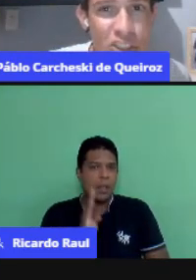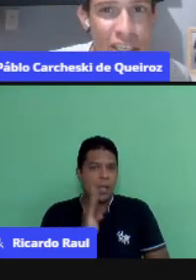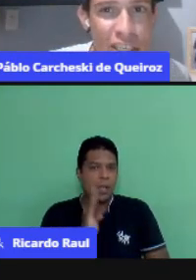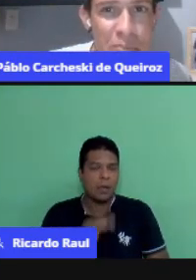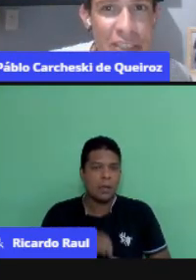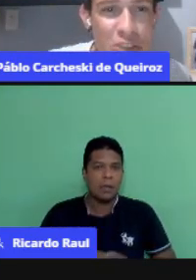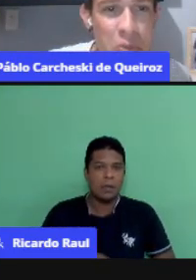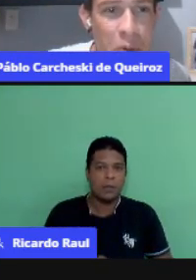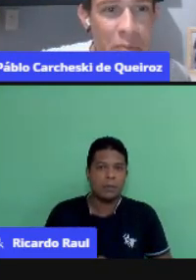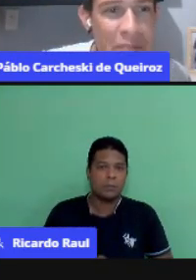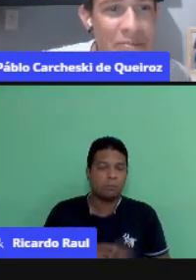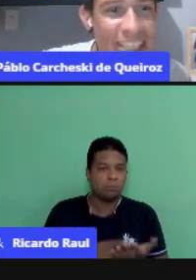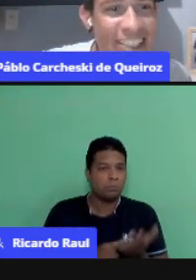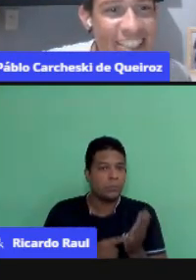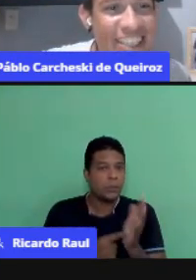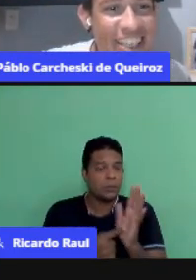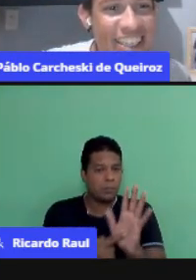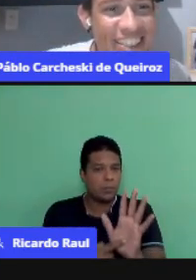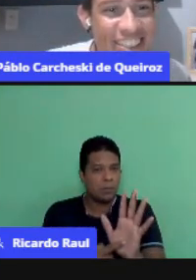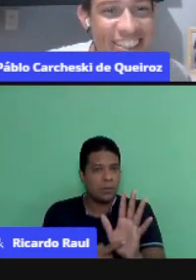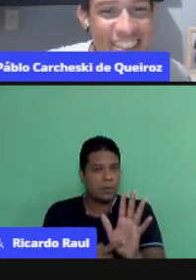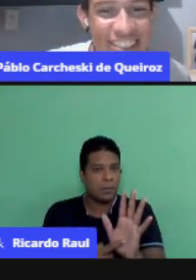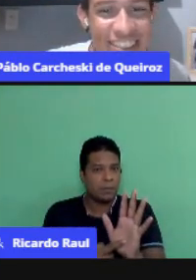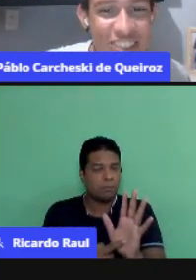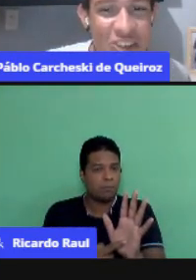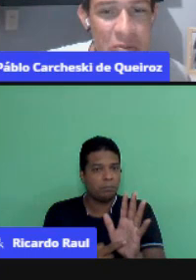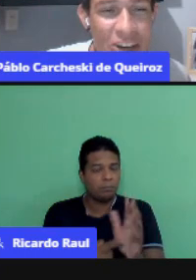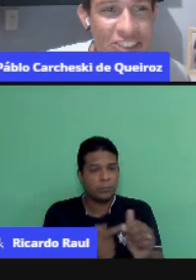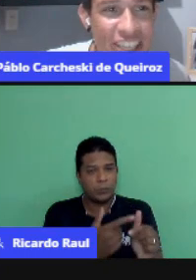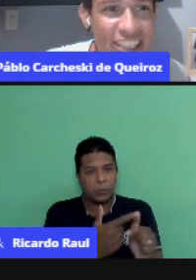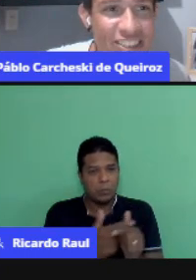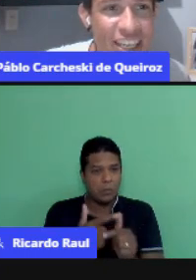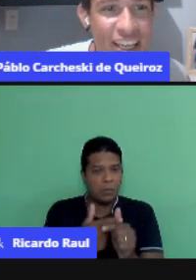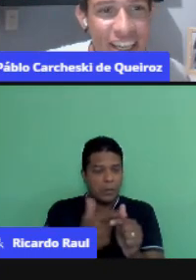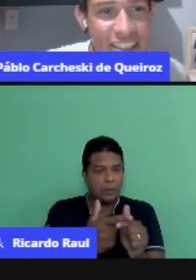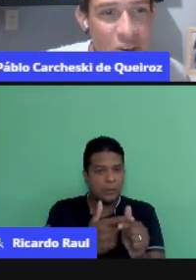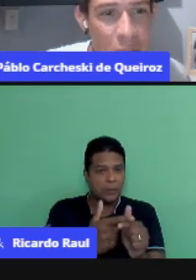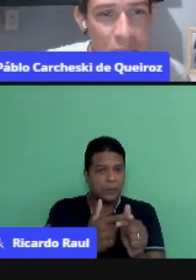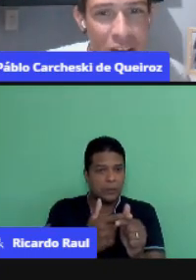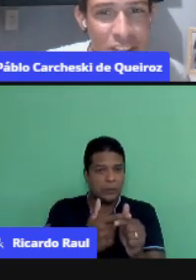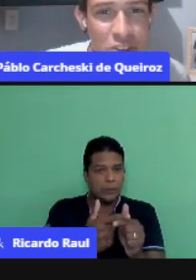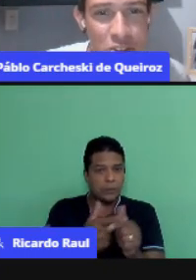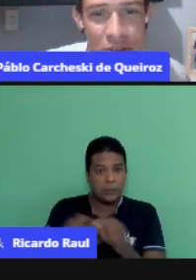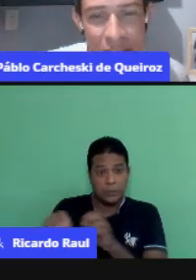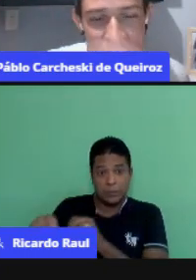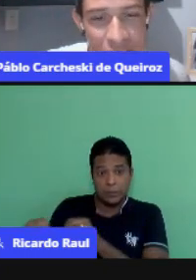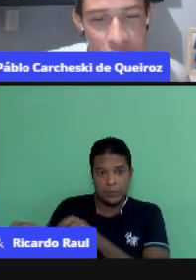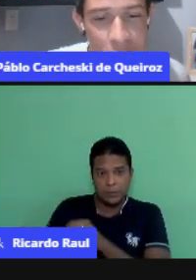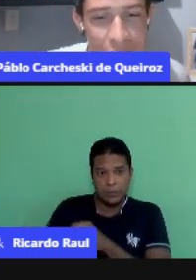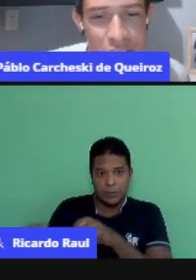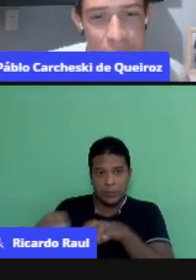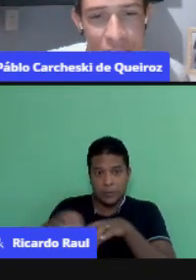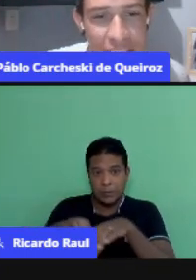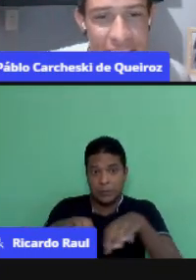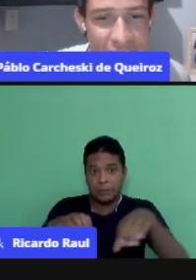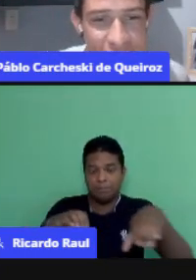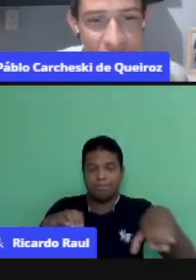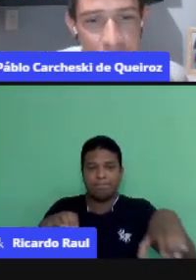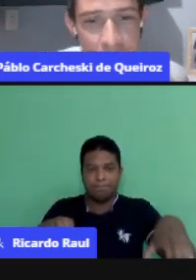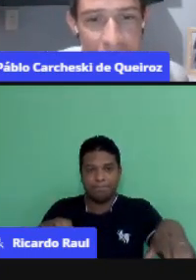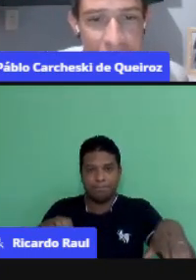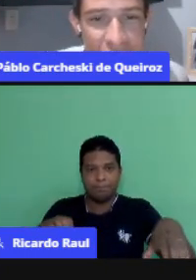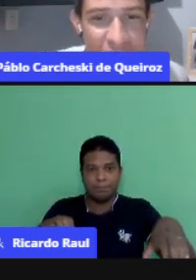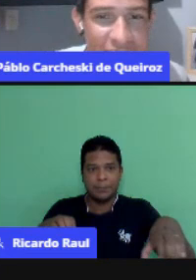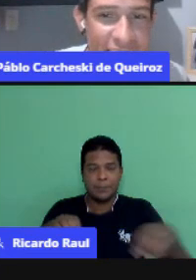engraçado que esse vídeo ele apresenta o problema, né, desse ensino remoto, que é isso, né? Ele tem uma pausa no começo, porque